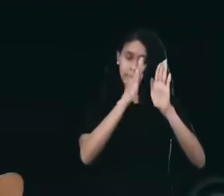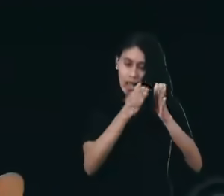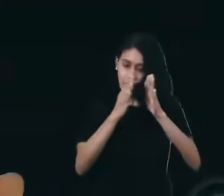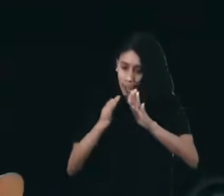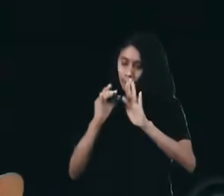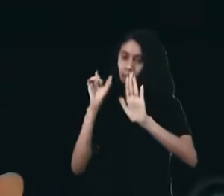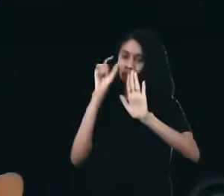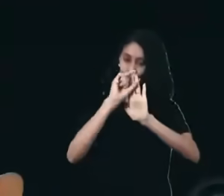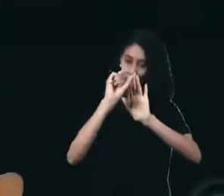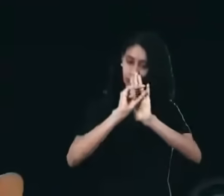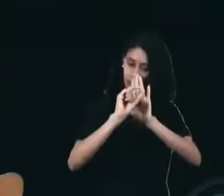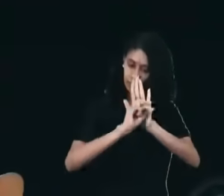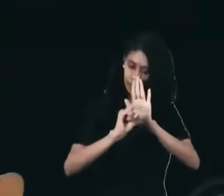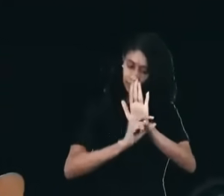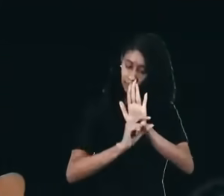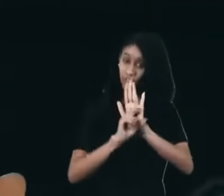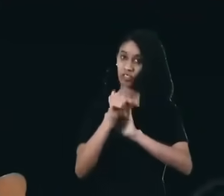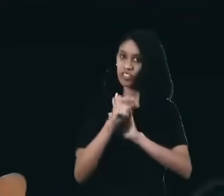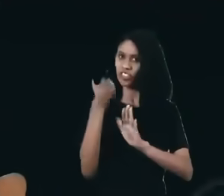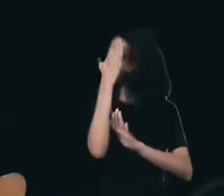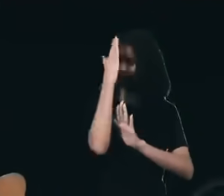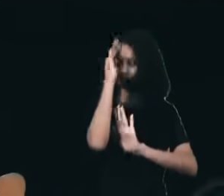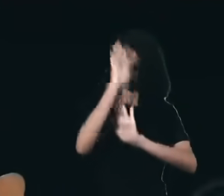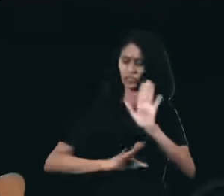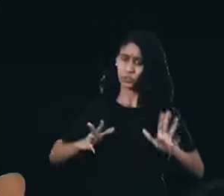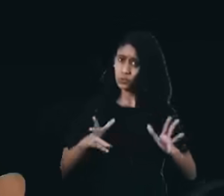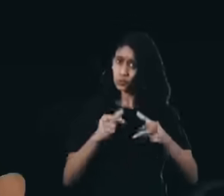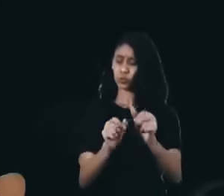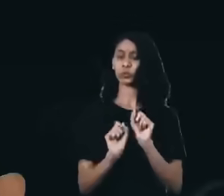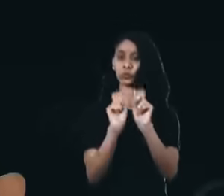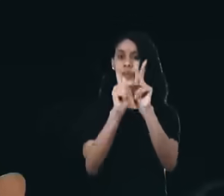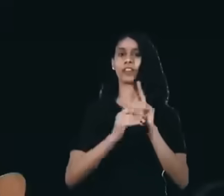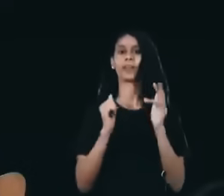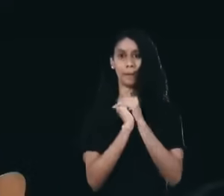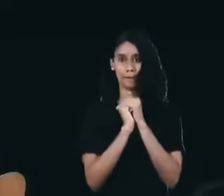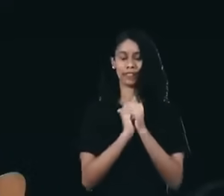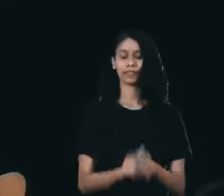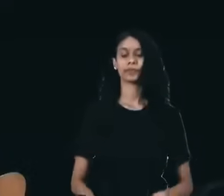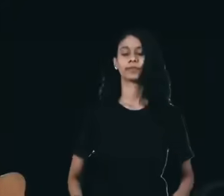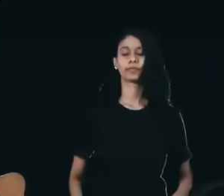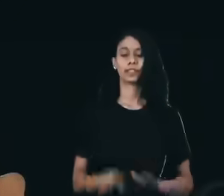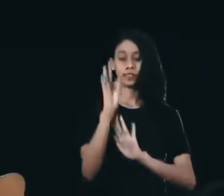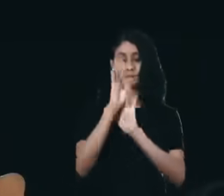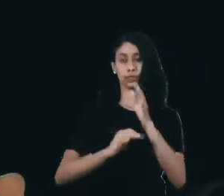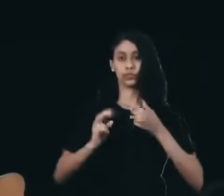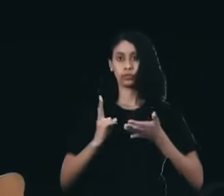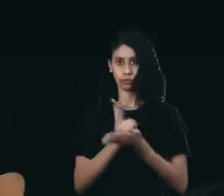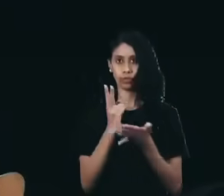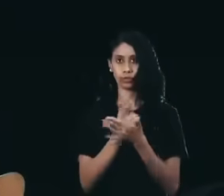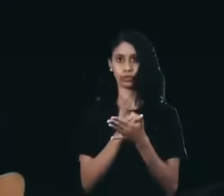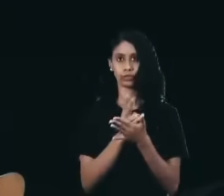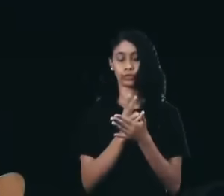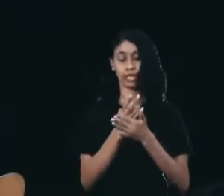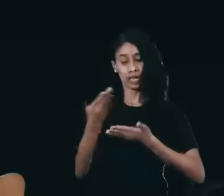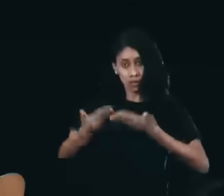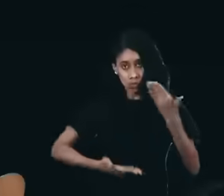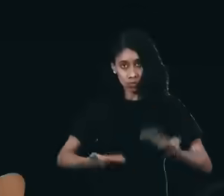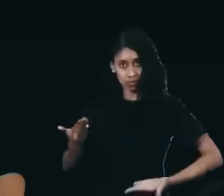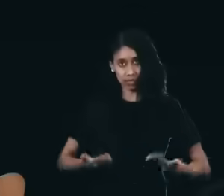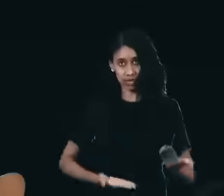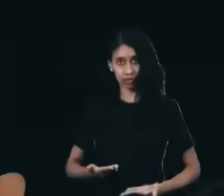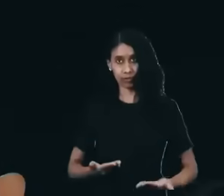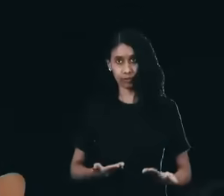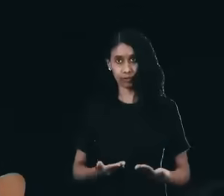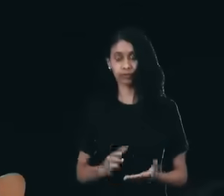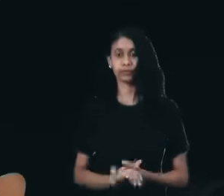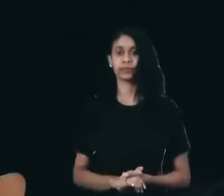cada versículo, você vai sair daqui expert no texto, amém, gente? O texto continua e diz assim, ó, o servo, ou seja, Eliezer,